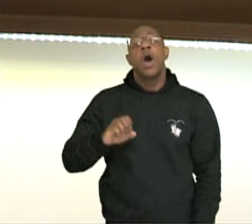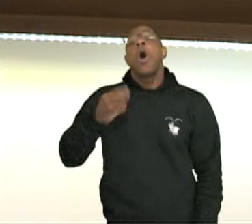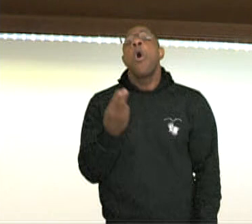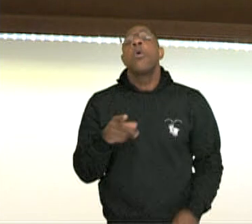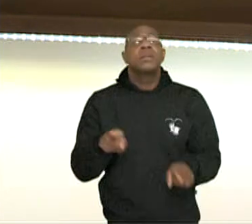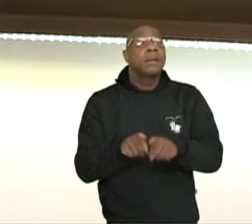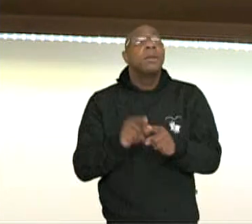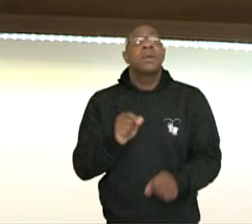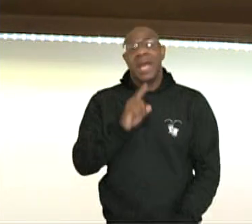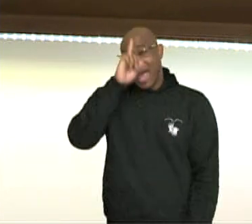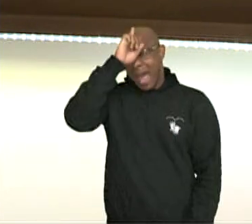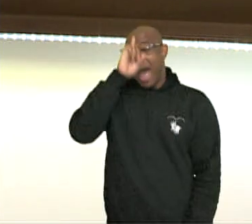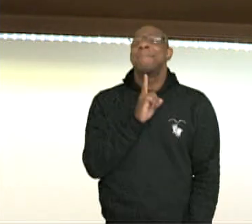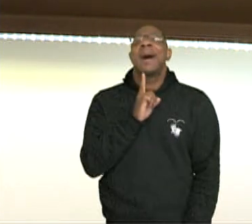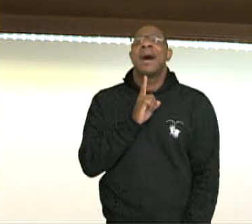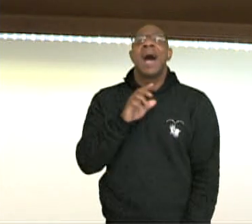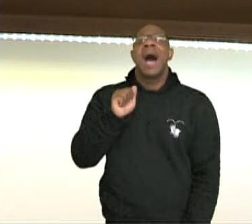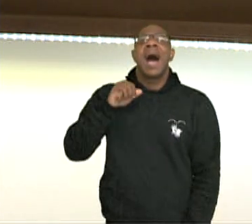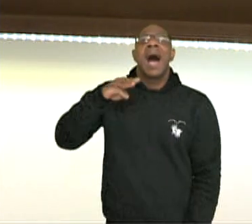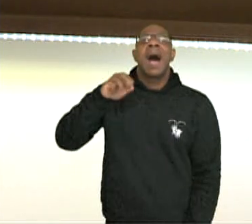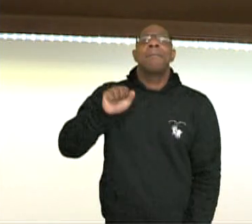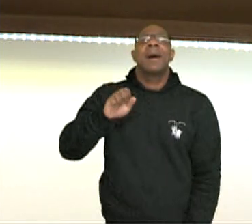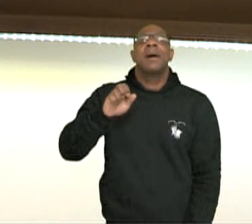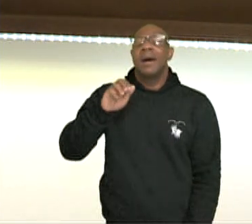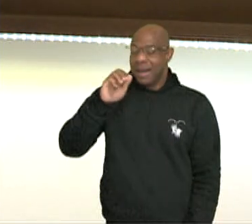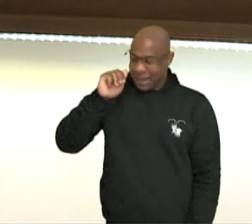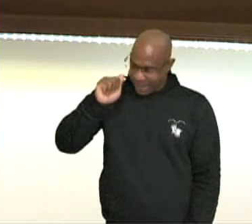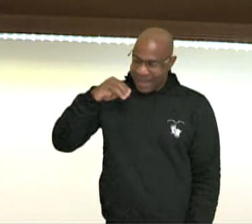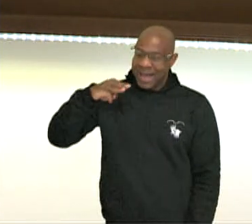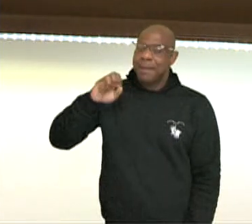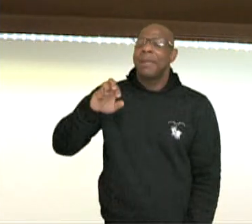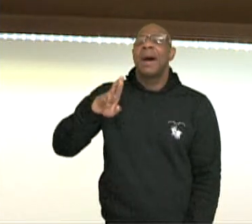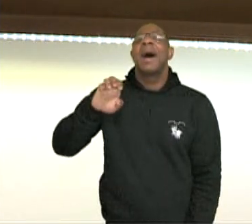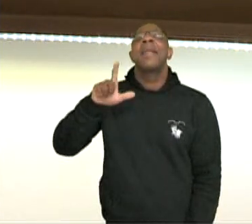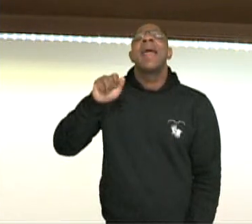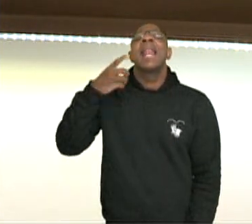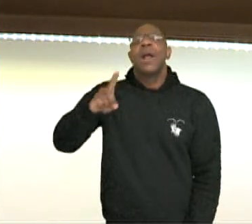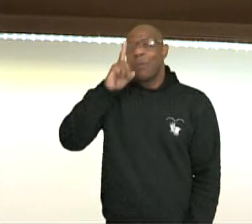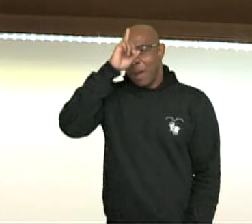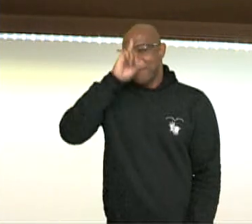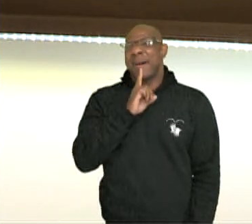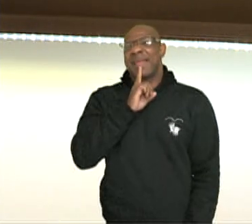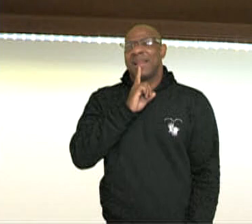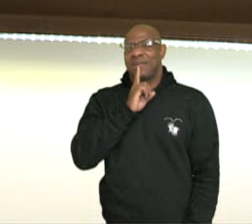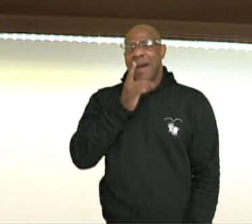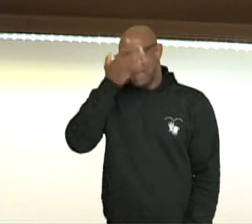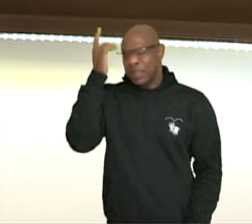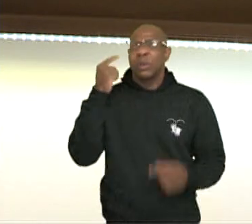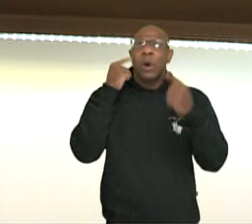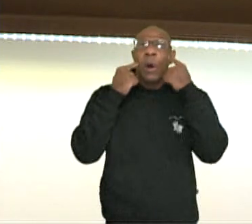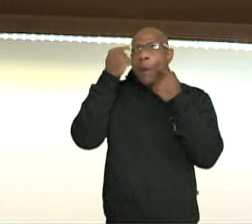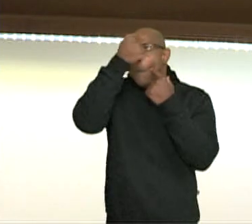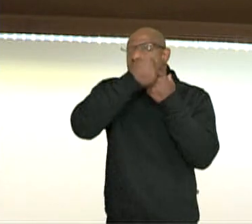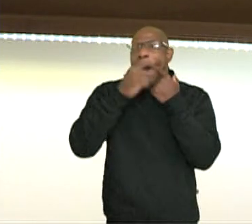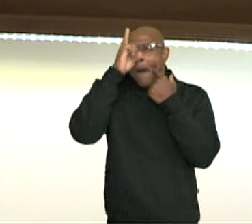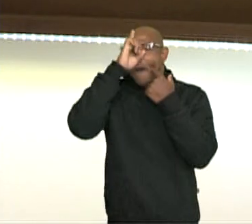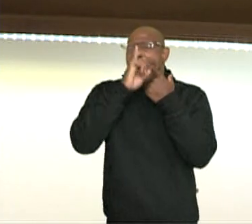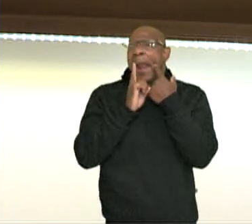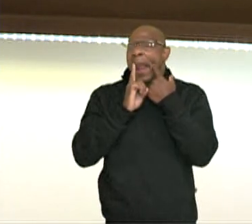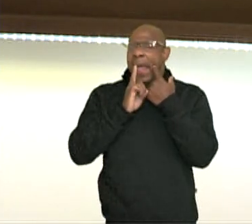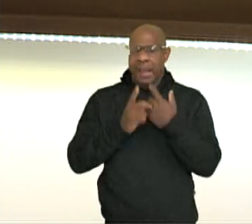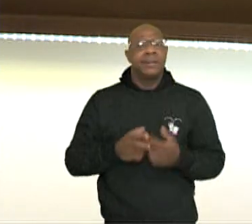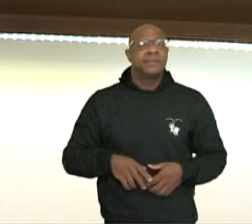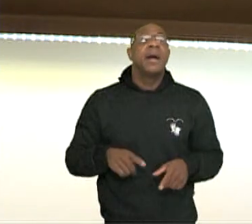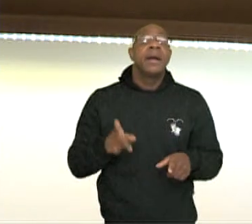nossos avós usavam muito essa expressão aí, o amarelão, né? Então é a mesma coisa que a ancilostomose ou ancilostomíase, né? Que